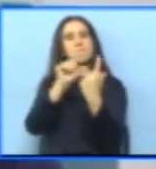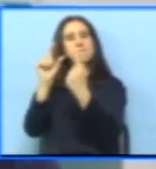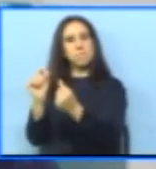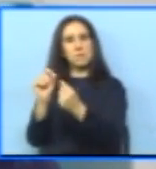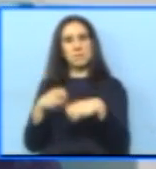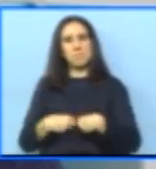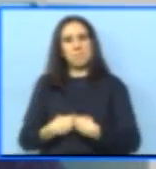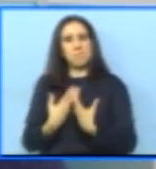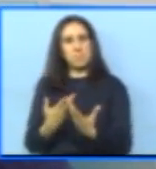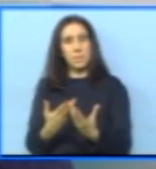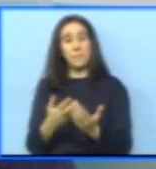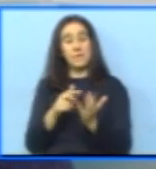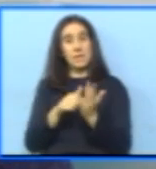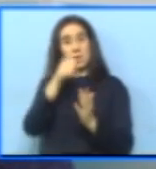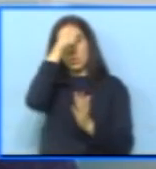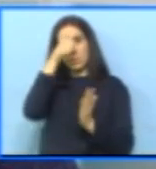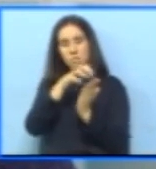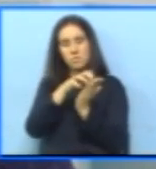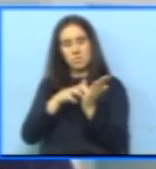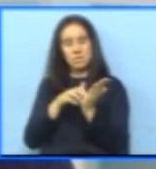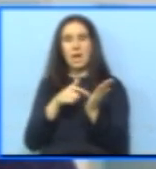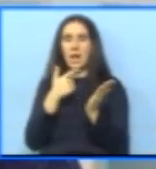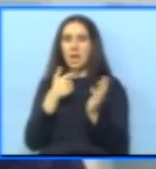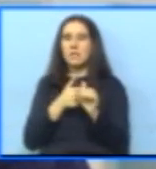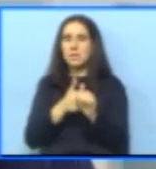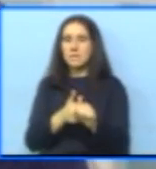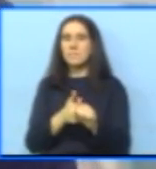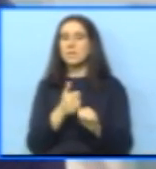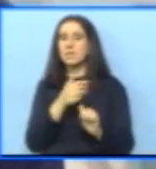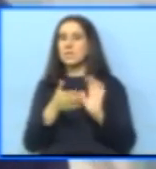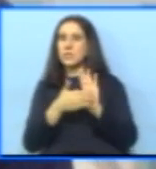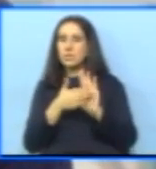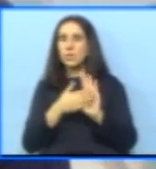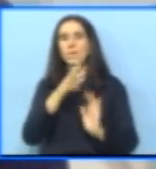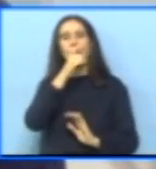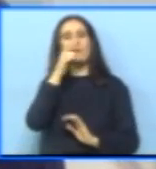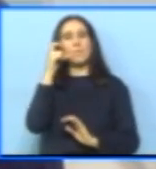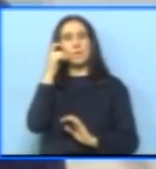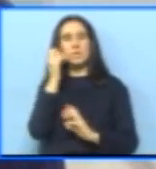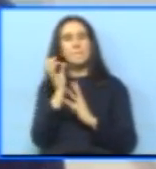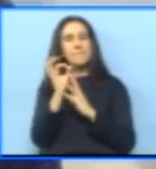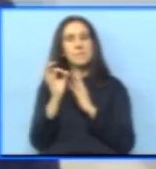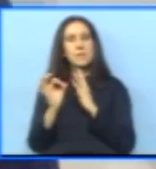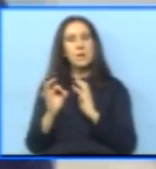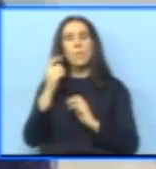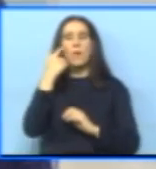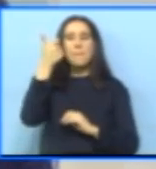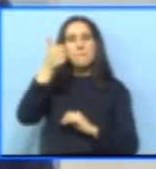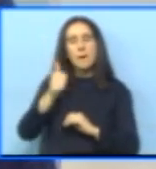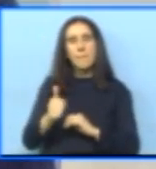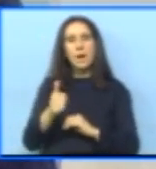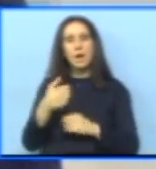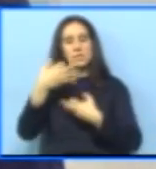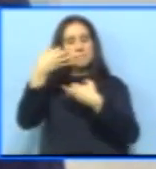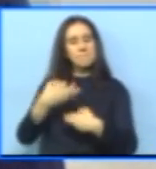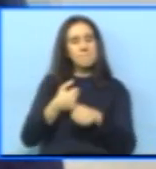os textos da liturgia deste domingo apontam para isto, para o testemunho e para o compromisso, até dá critérios para ver, aferir a fidelidade ao projeto,